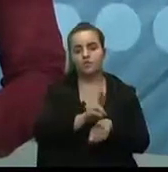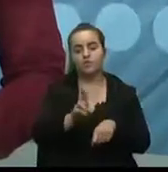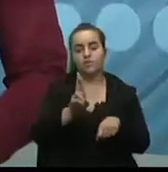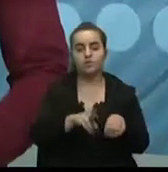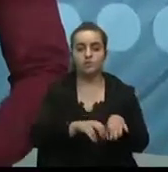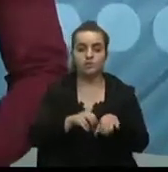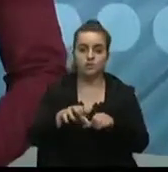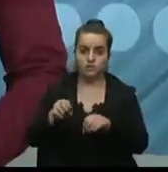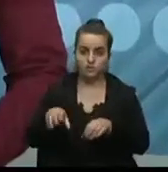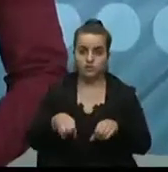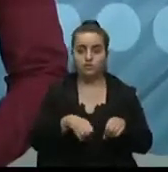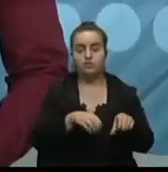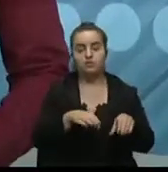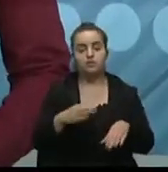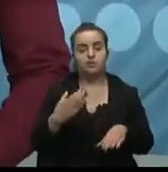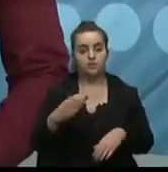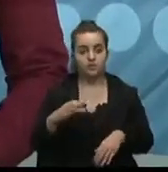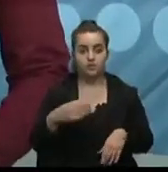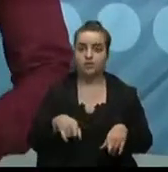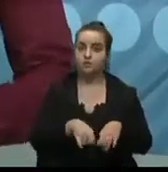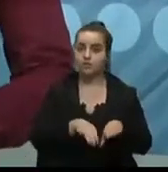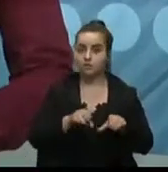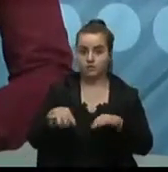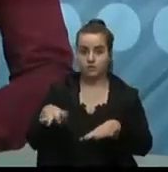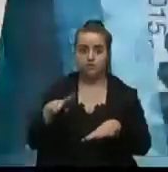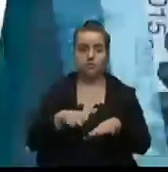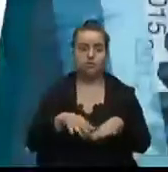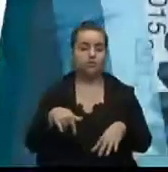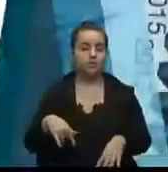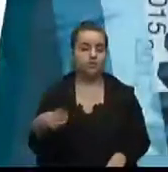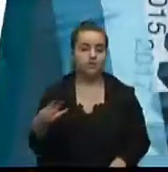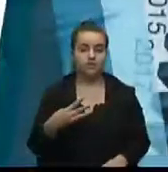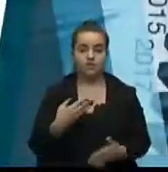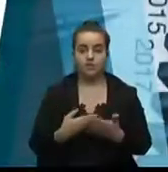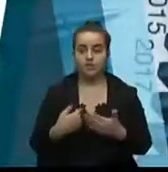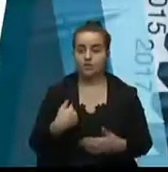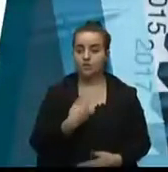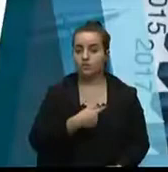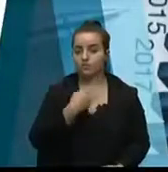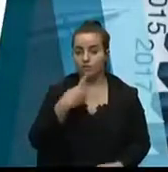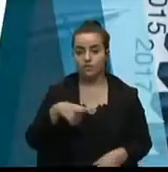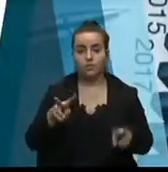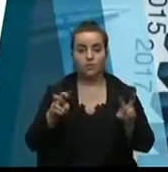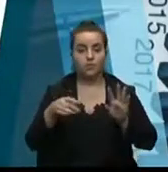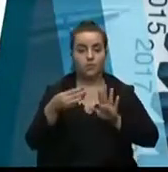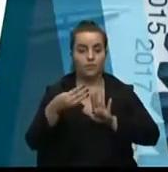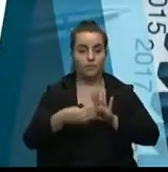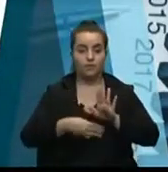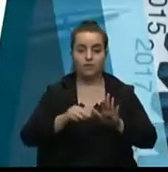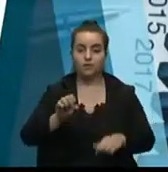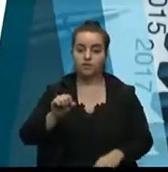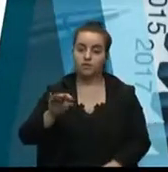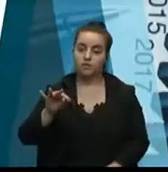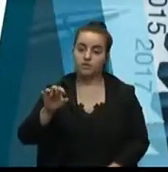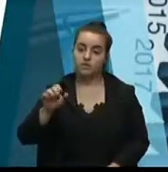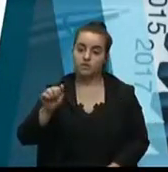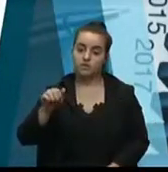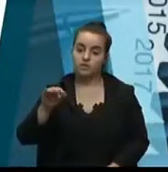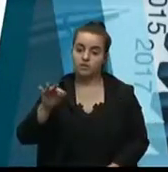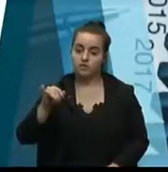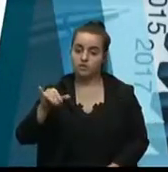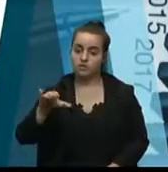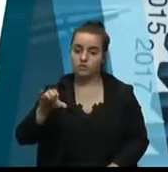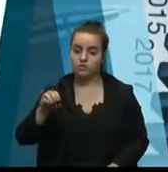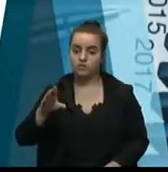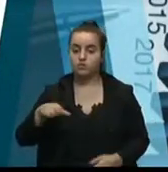Matemática. Nessa terceira aula, nós vamos tratar do tema Métodos Estatísticos, a Estatística Inferencial,